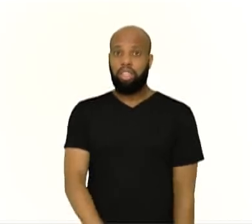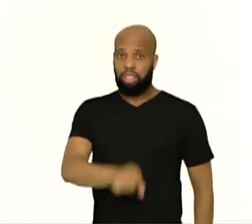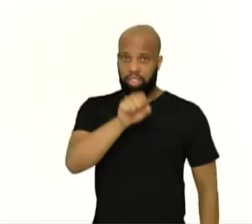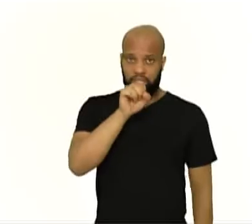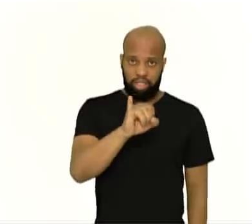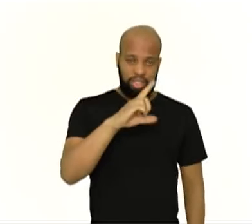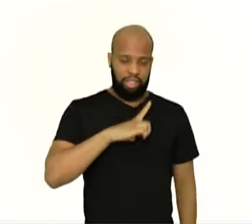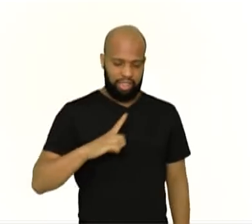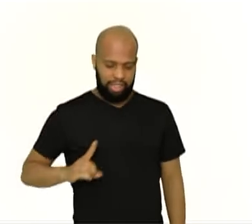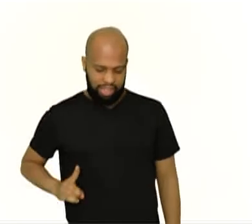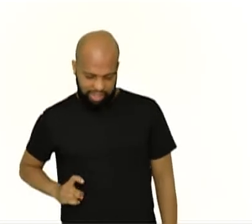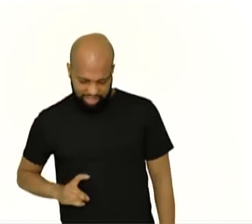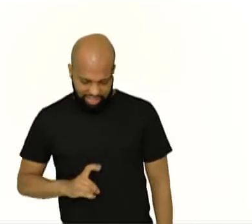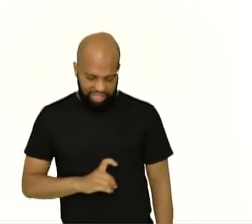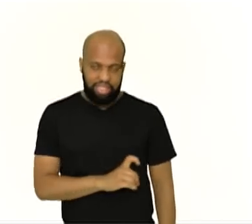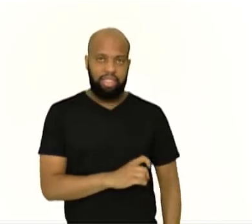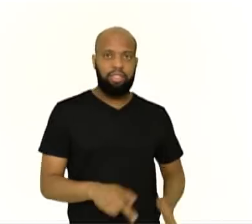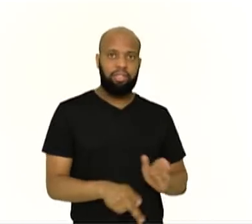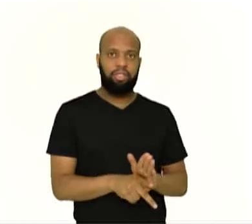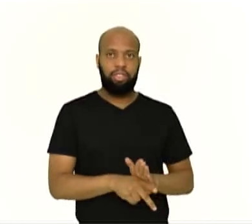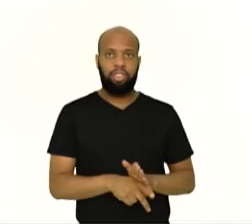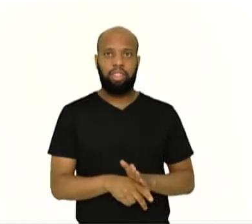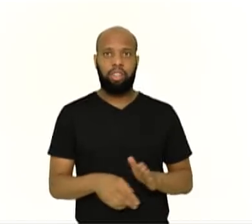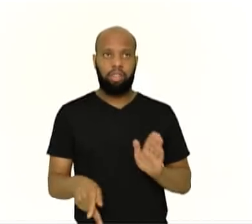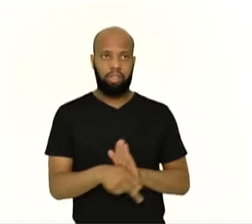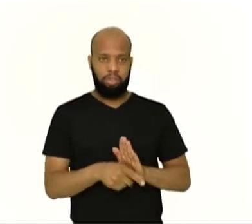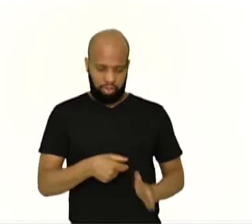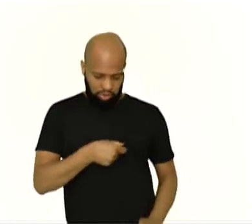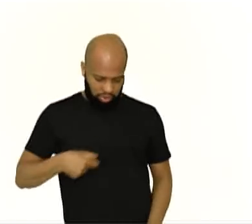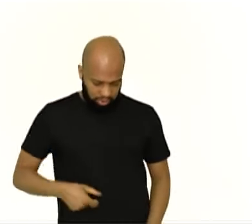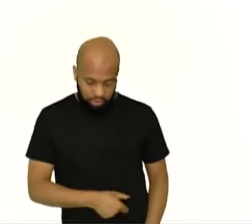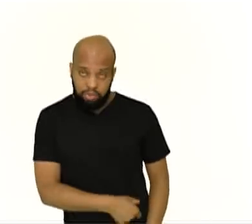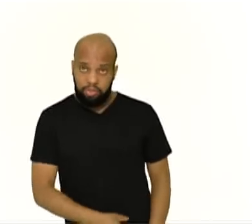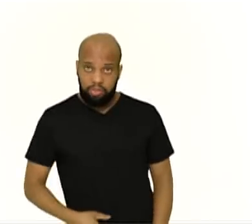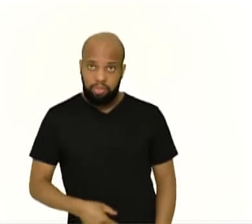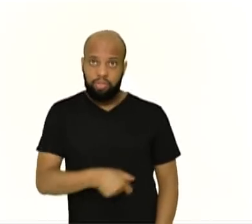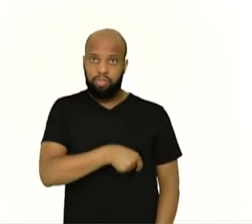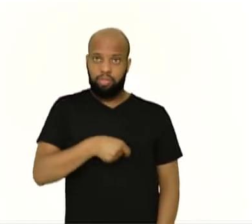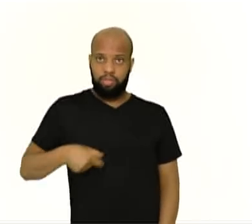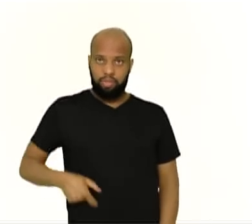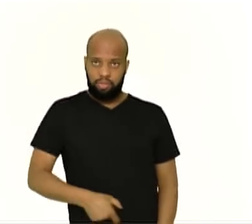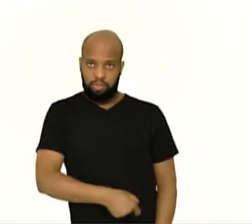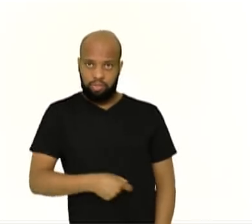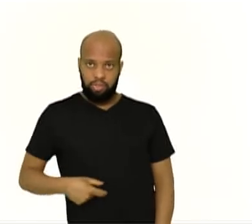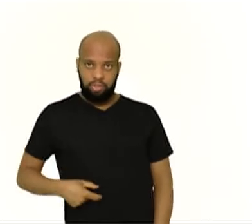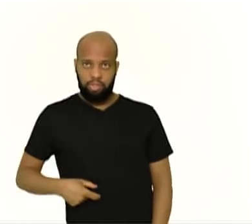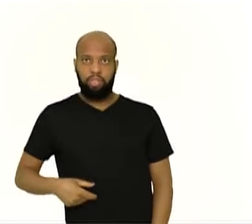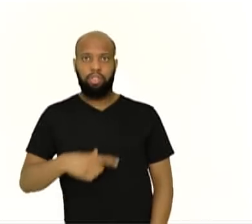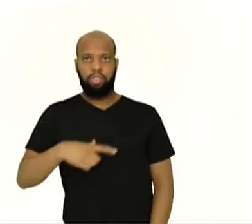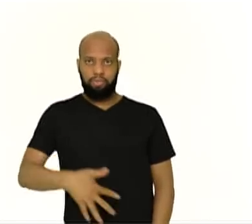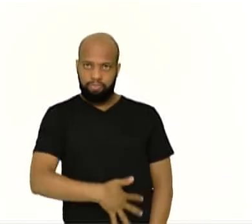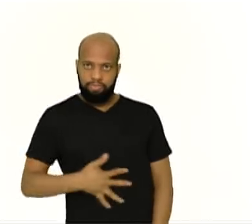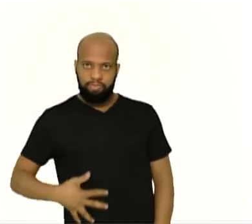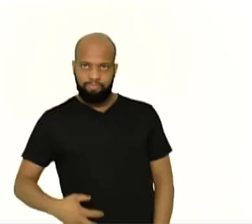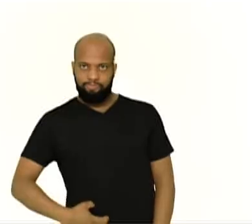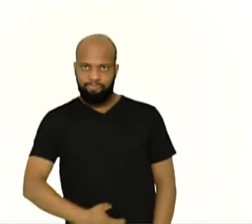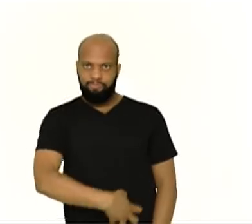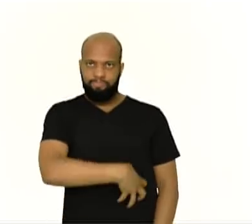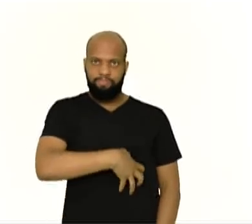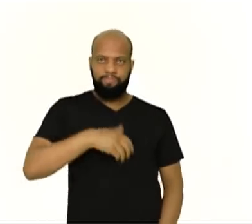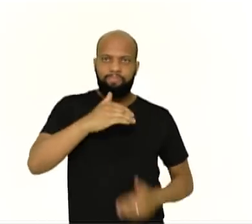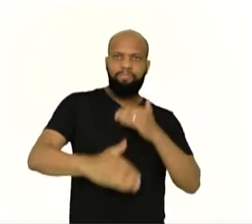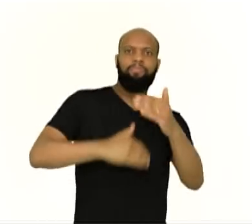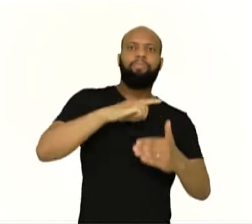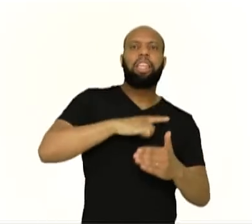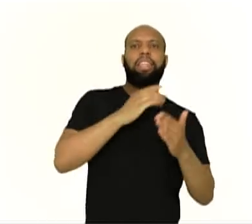Quando esta larva volta para o nosso sistema digestório, no nosso intestino, ela se desenvolve, ela passa